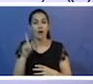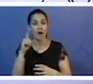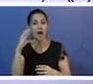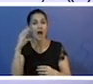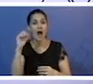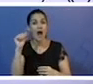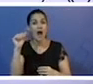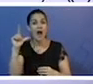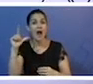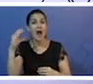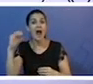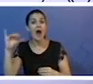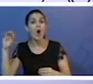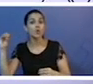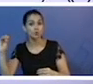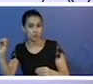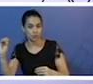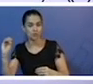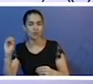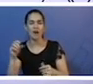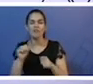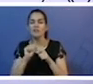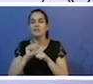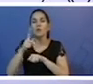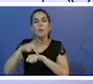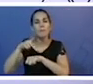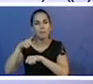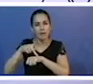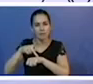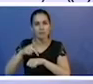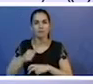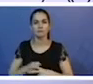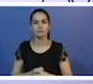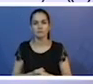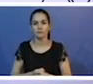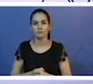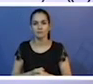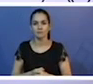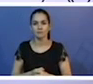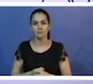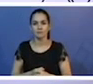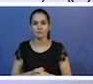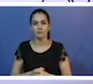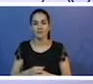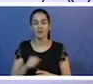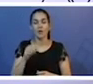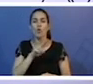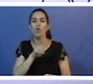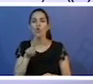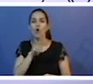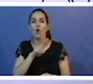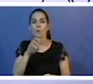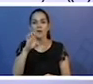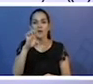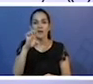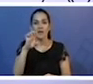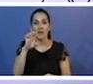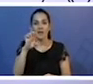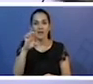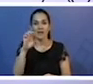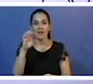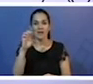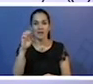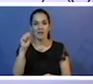sedimentação e formando aí essa rocha, que a gente chama de estalactite na parte de cima e